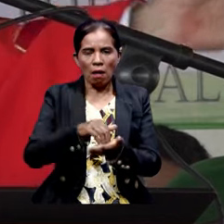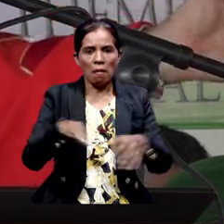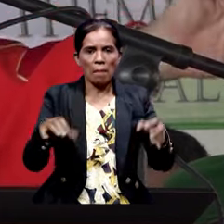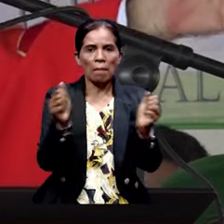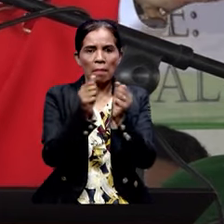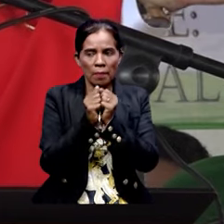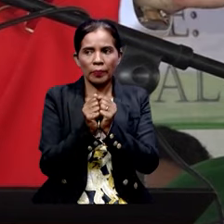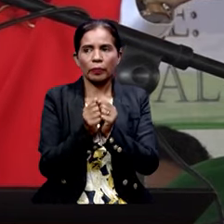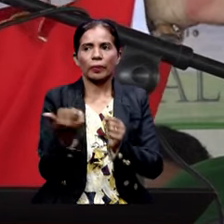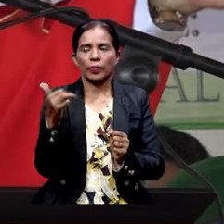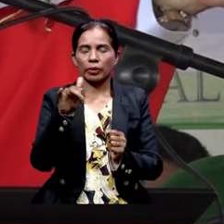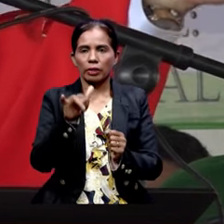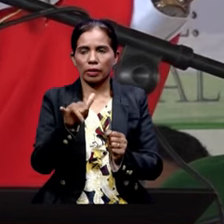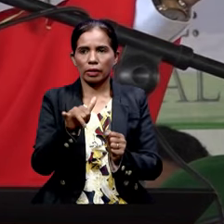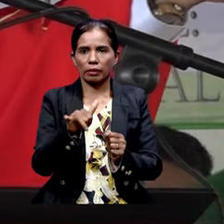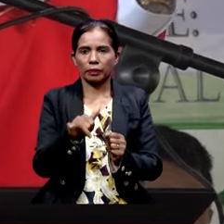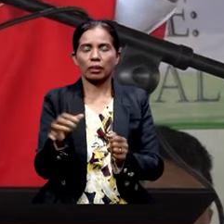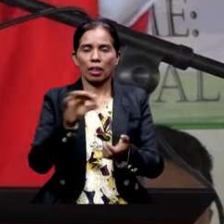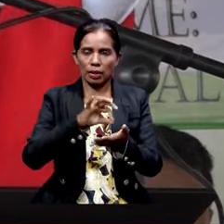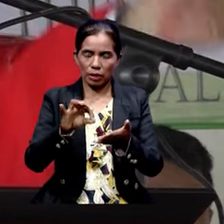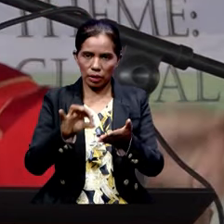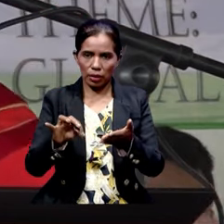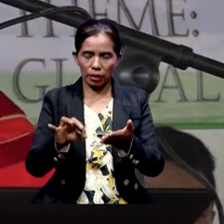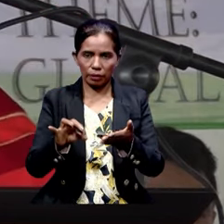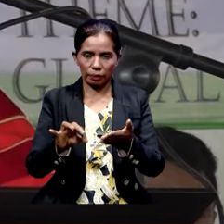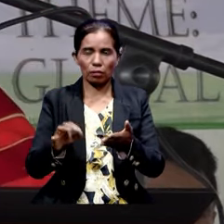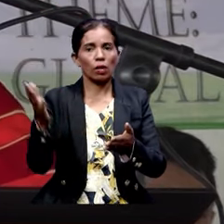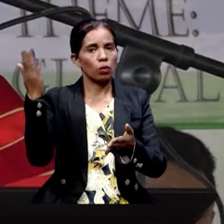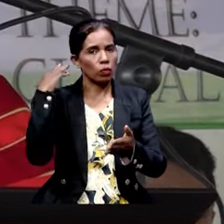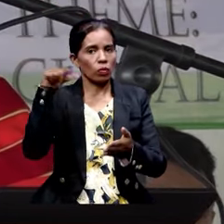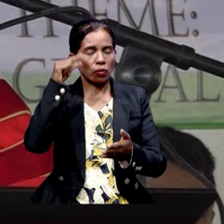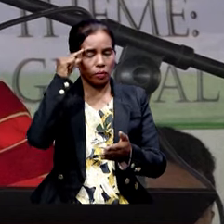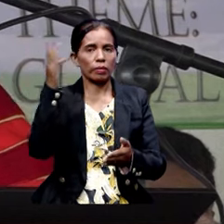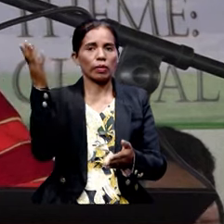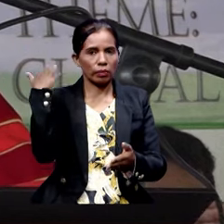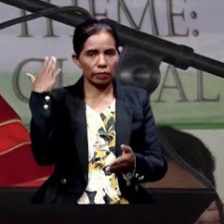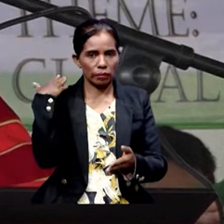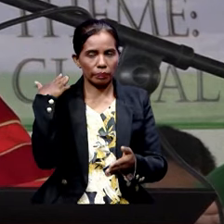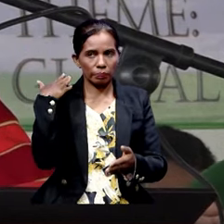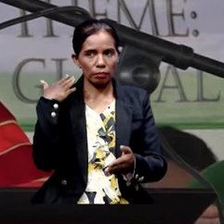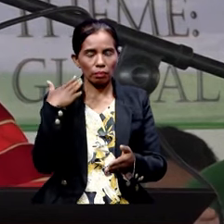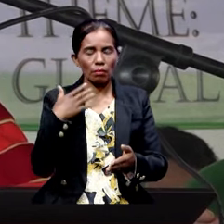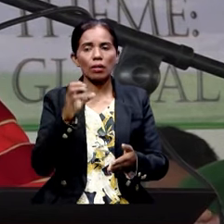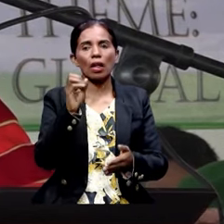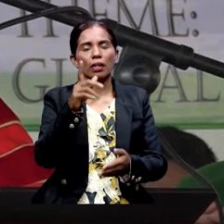de foi uma cassina, né? O anterior governo é normal,